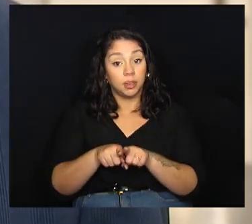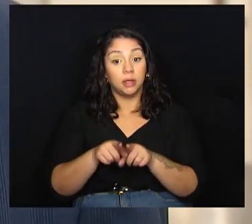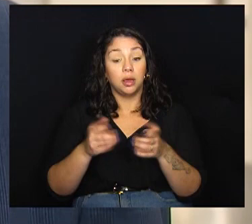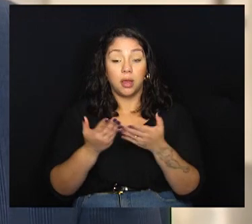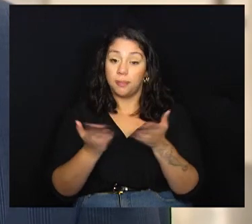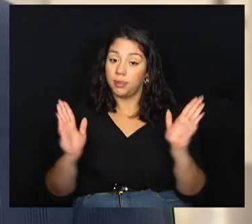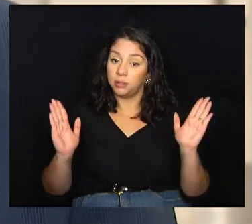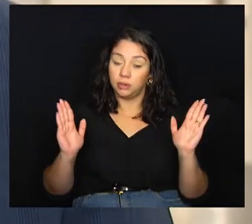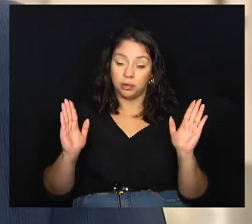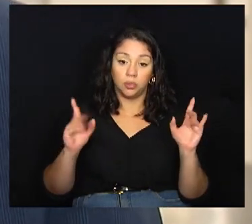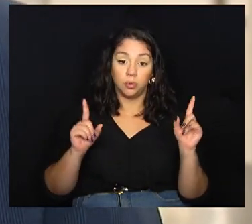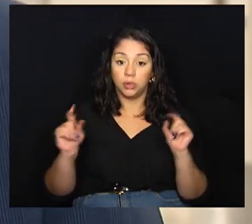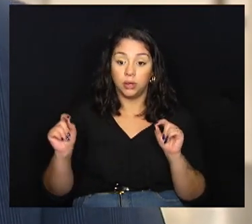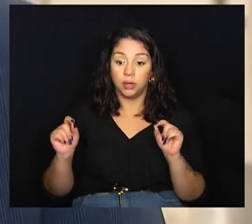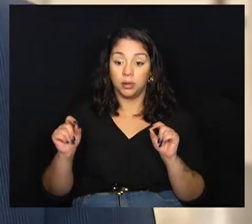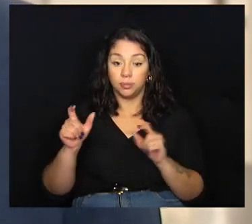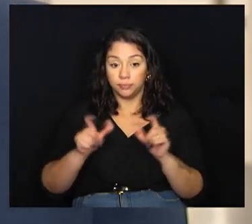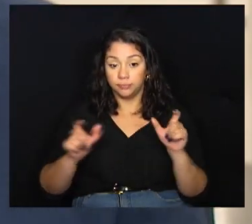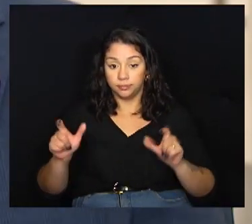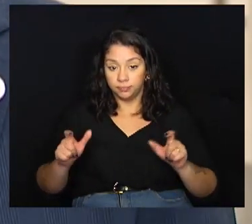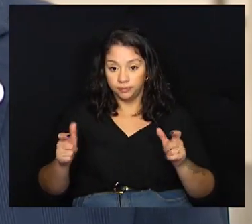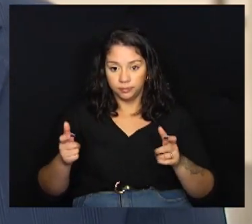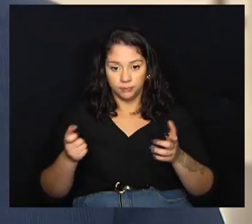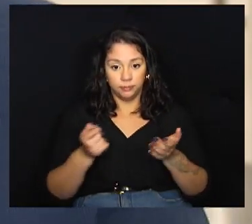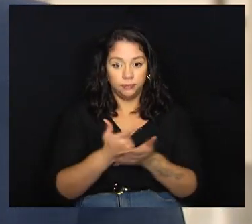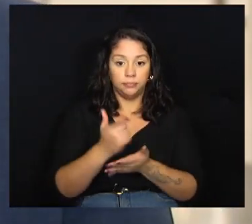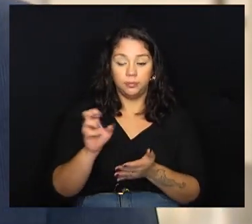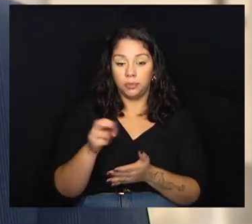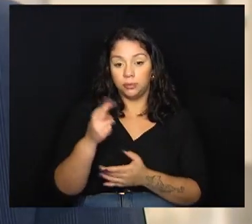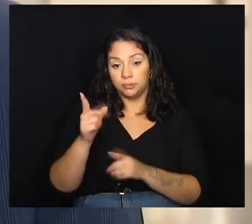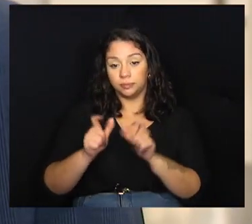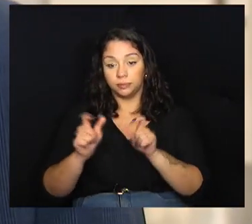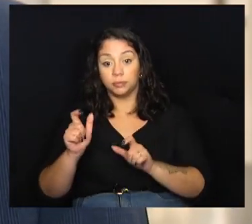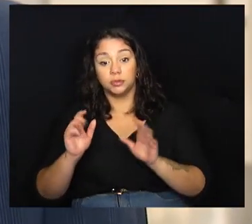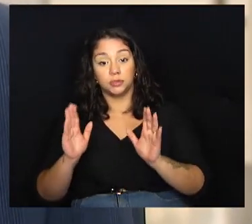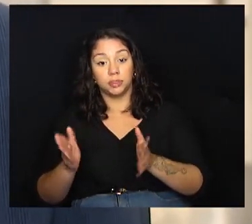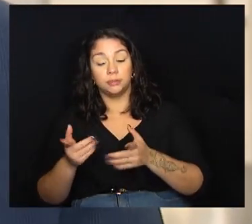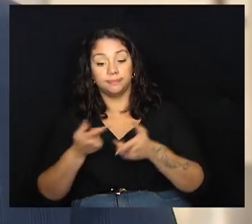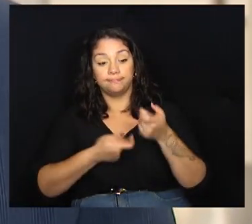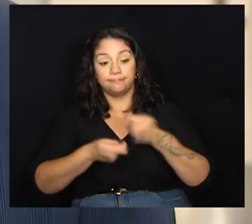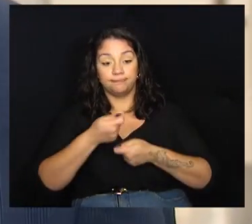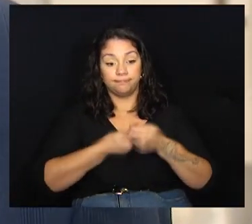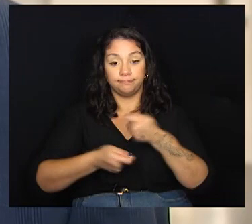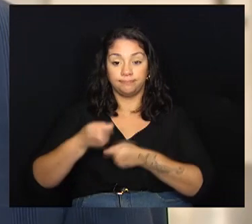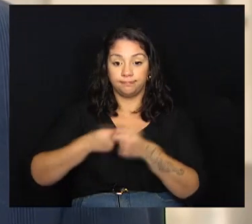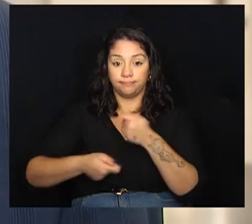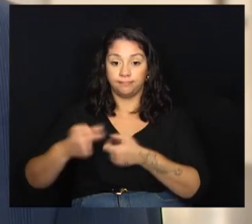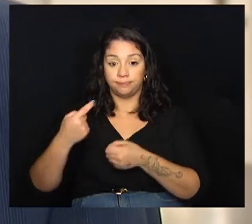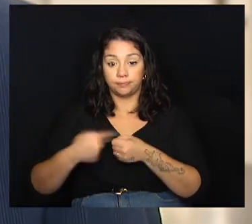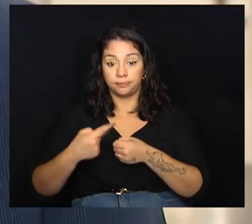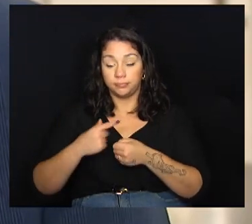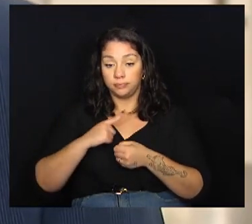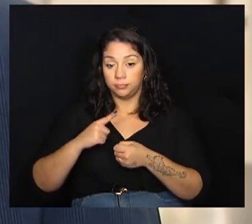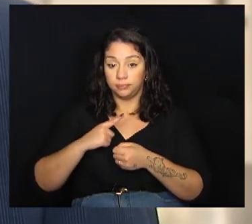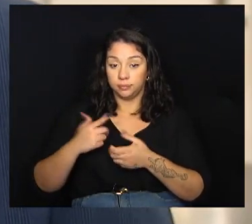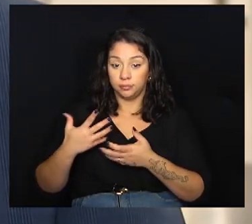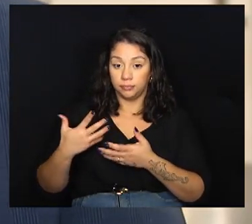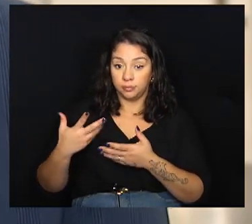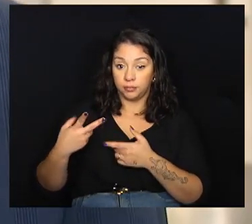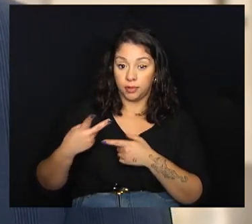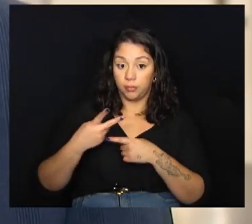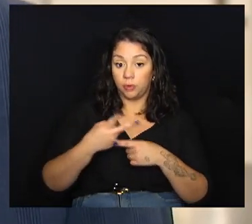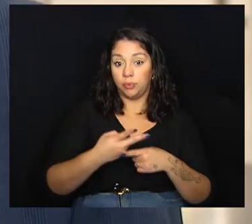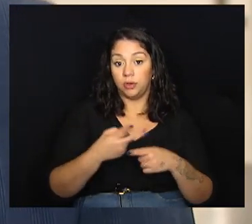as portas para aquele consumidor ou para aquela pessoa que gera economia na cidade, está procurando a nossa comissão para também ajudar